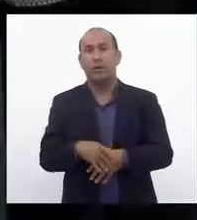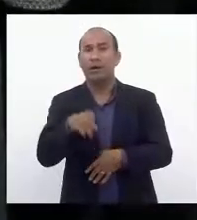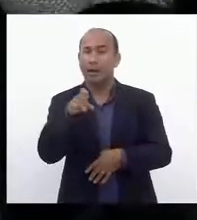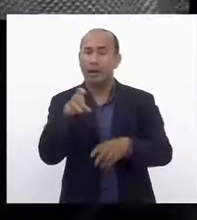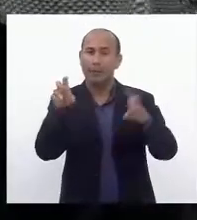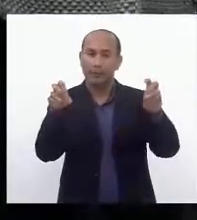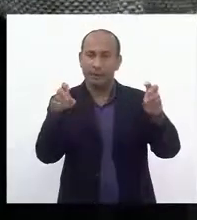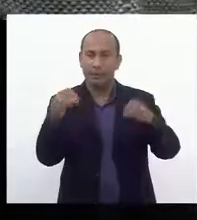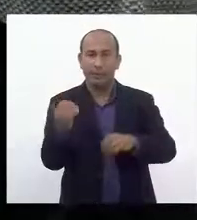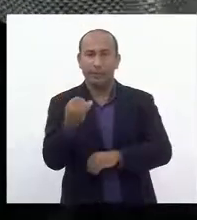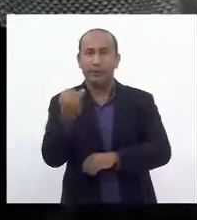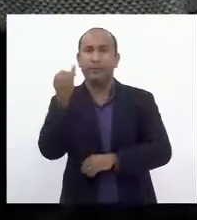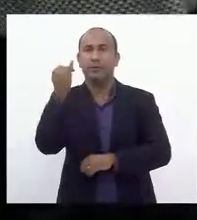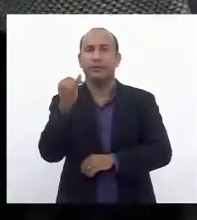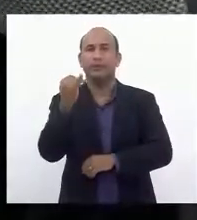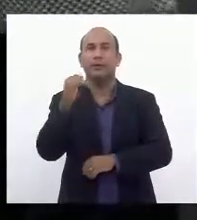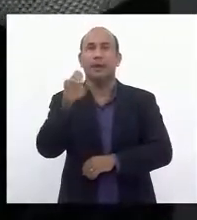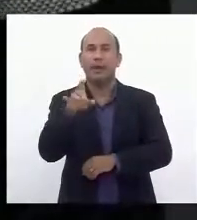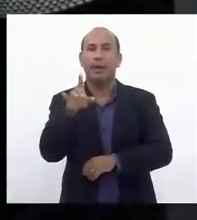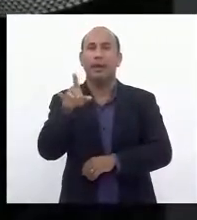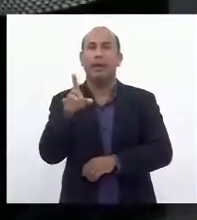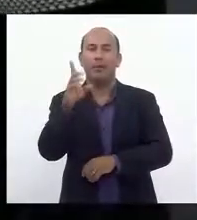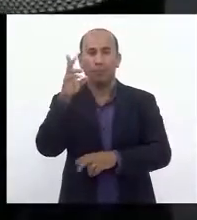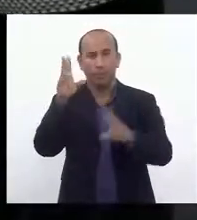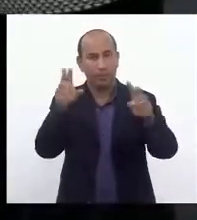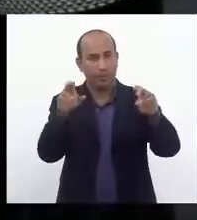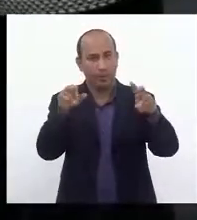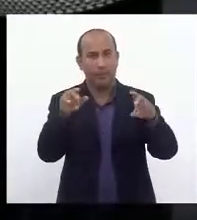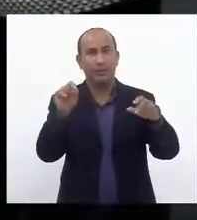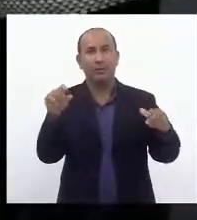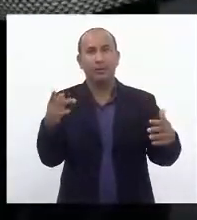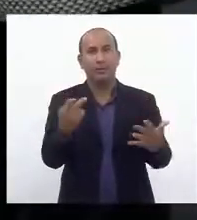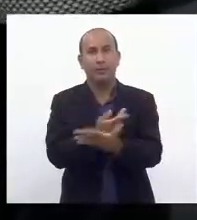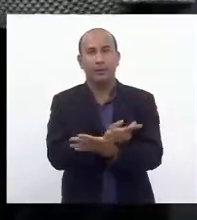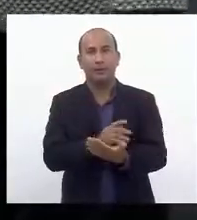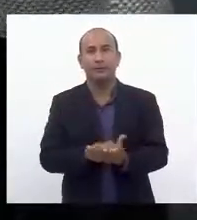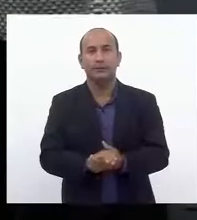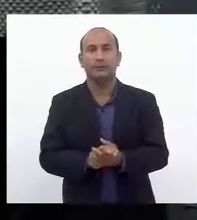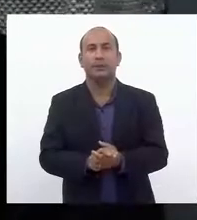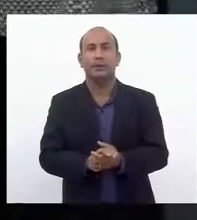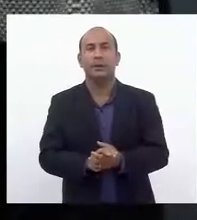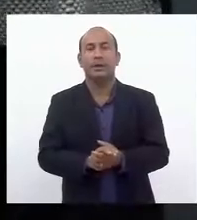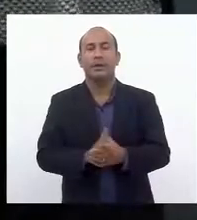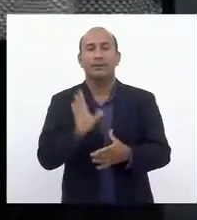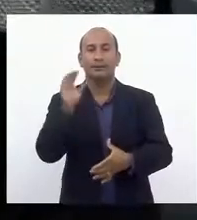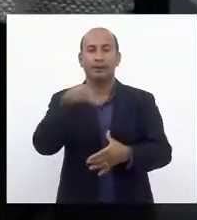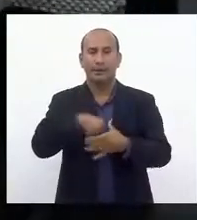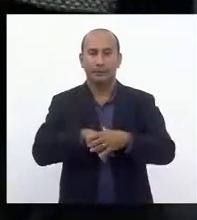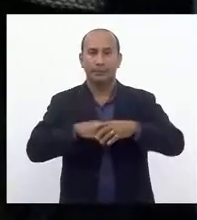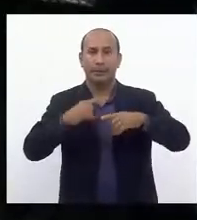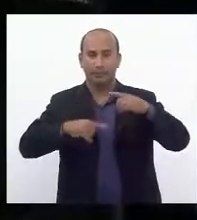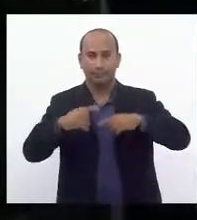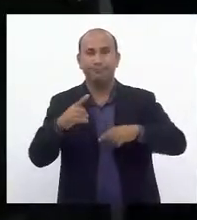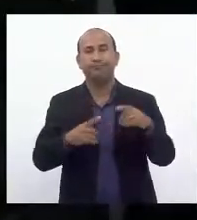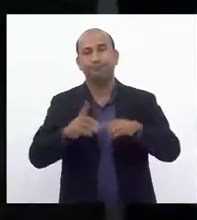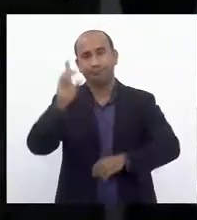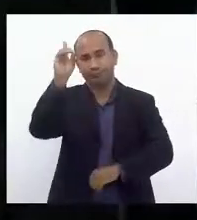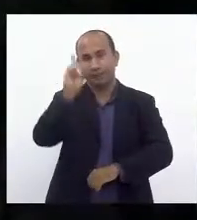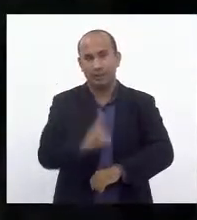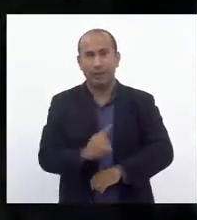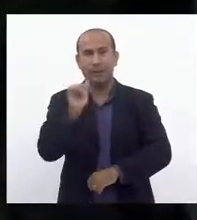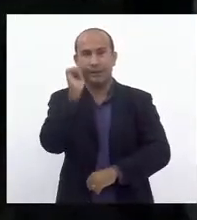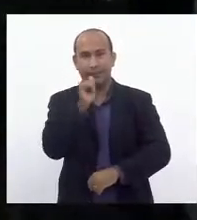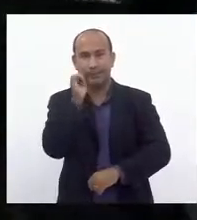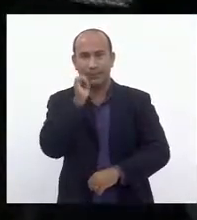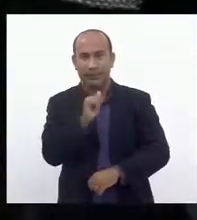de vanguarda e é um tema que perpassa, inclusive, a própria política em si de direito das